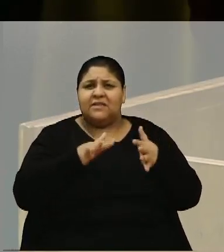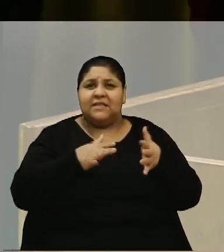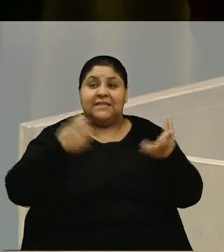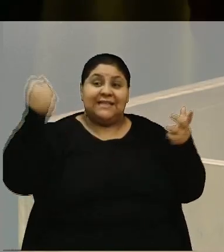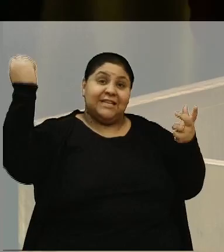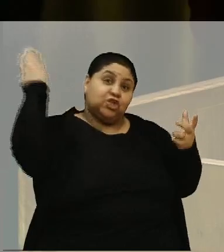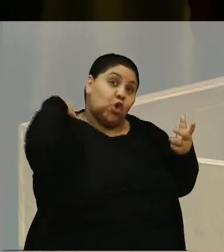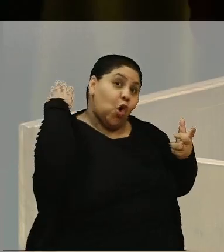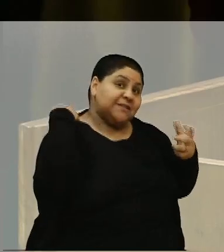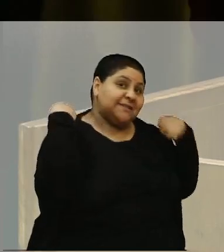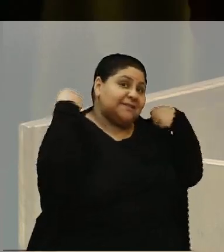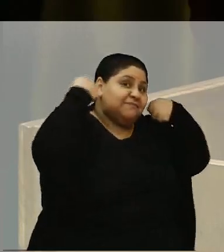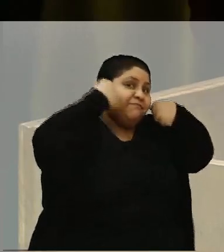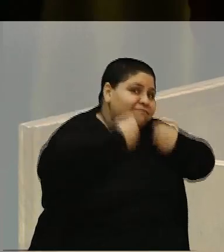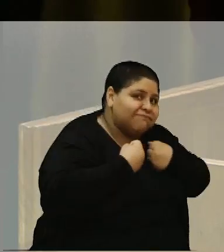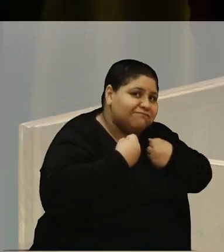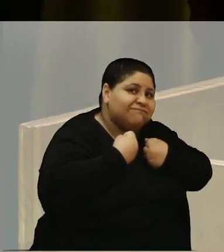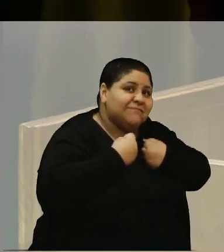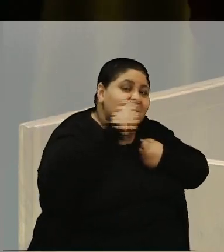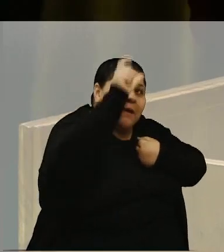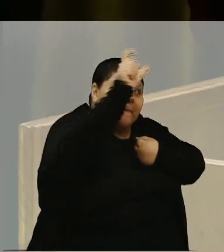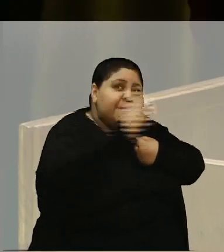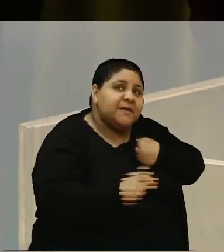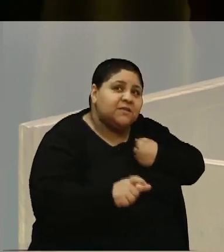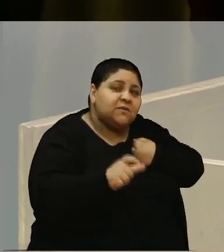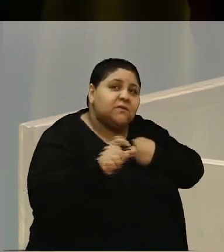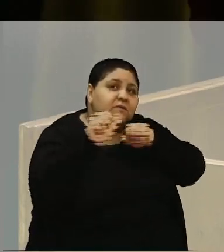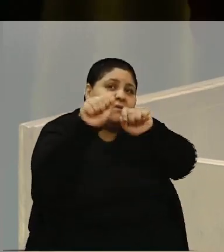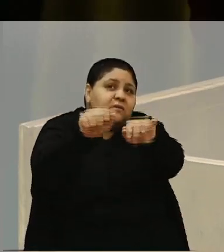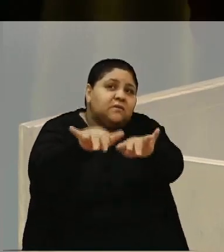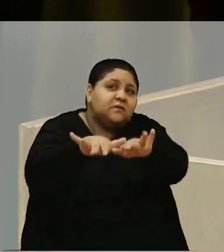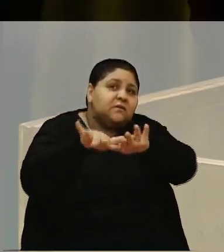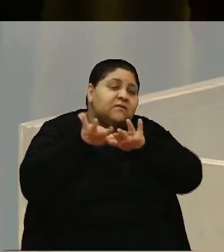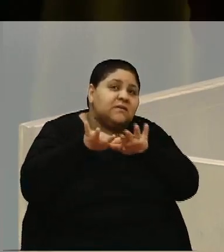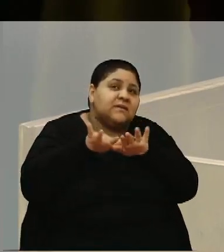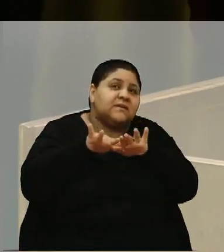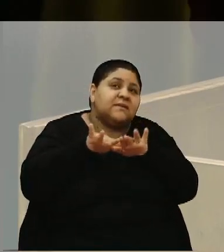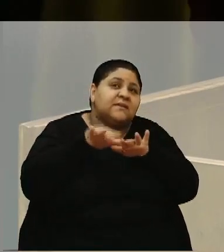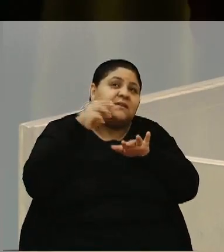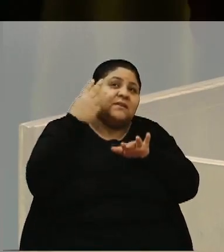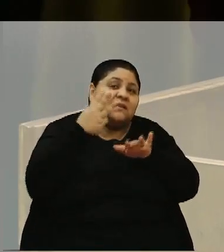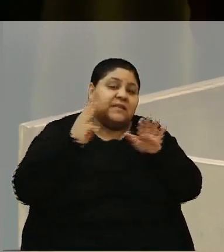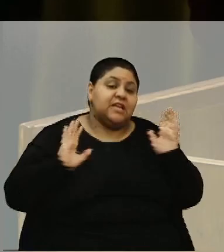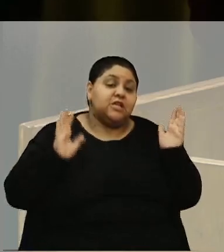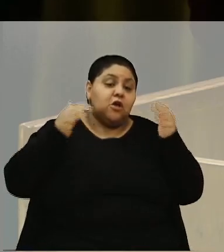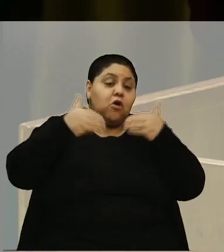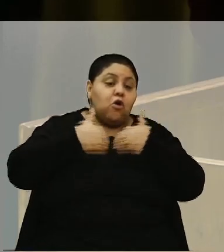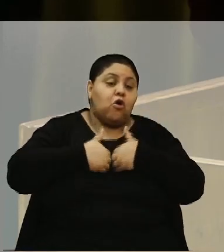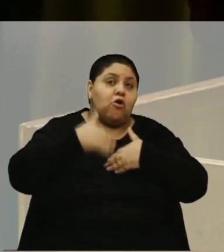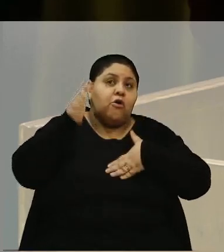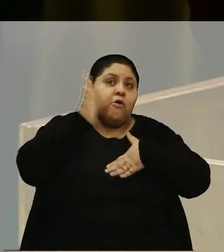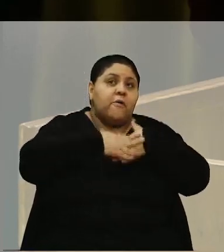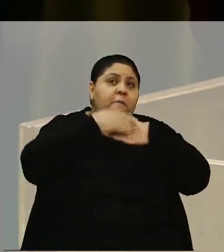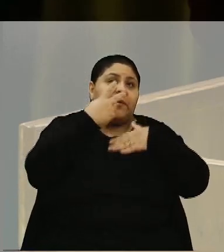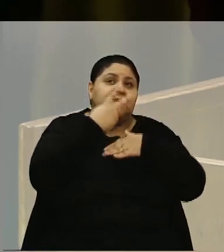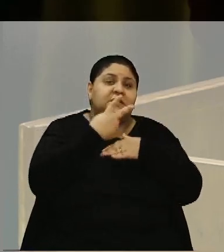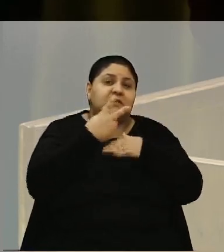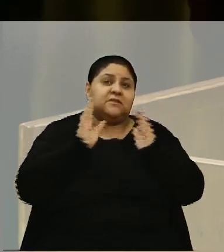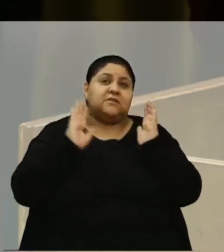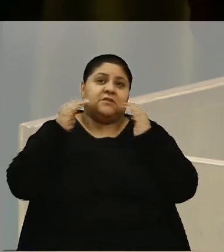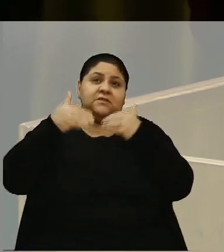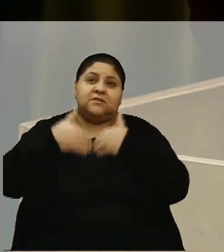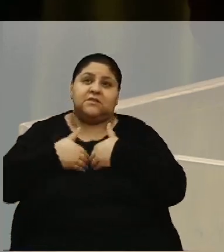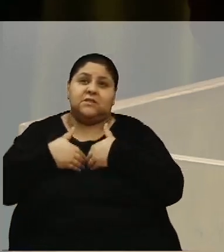costas, gente que está aí na plateia, levou 3 autistas aqui da região e mais uns 2 ou 3 autistas lá de